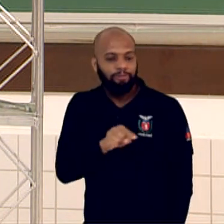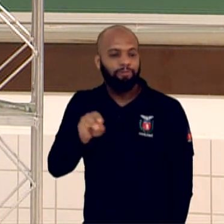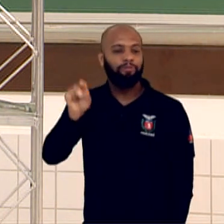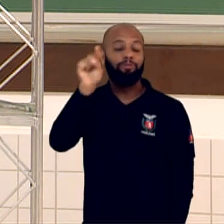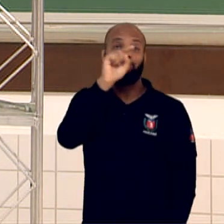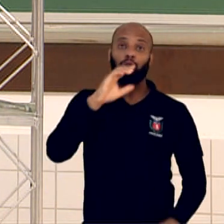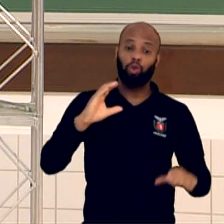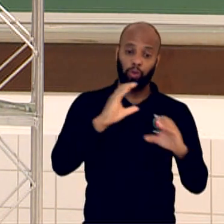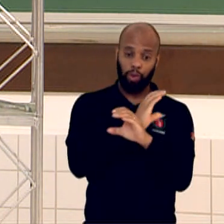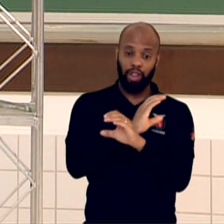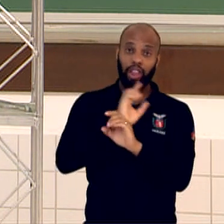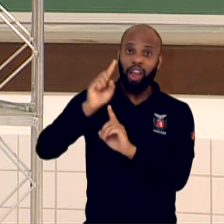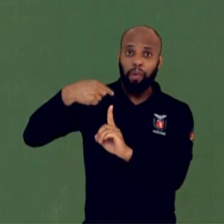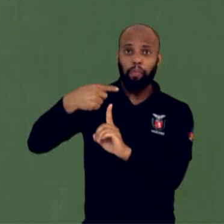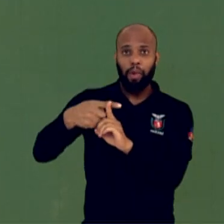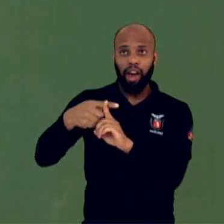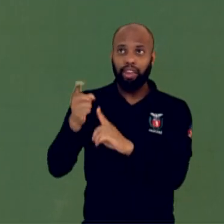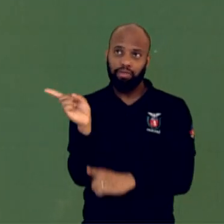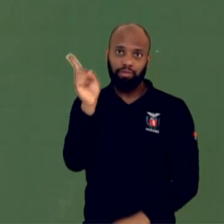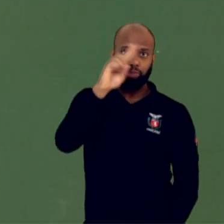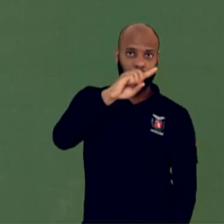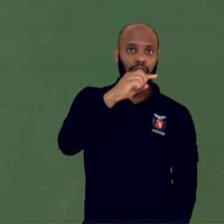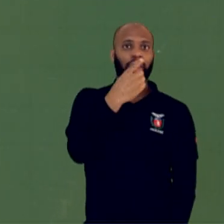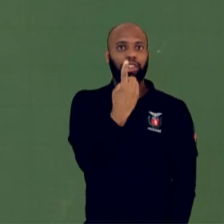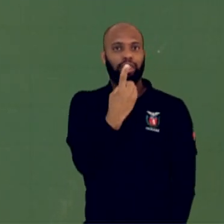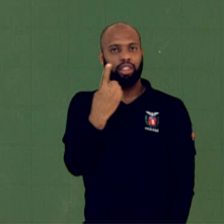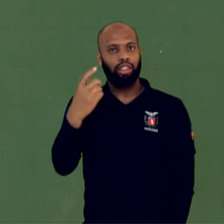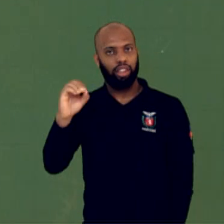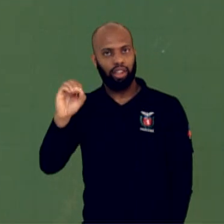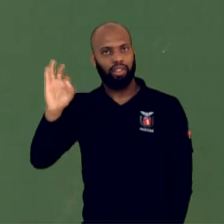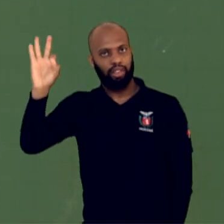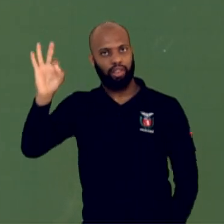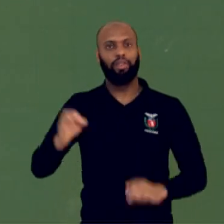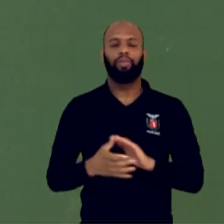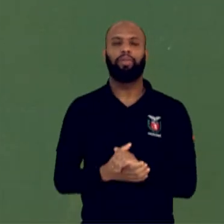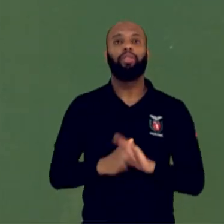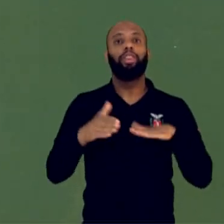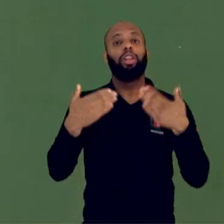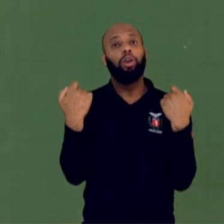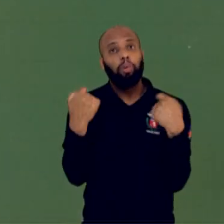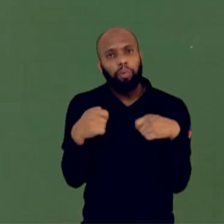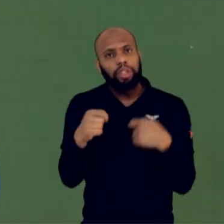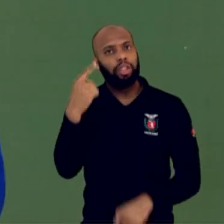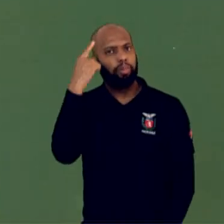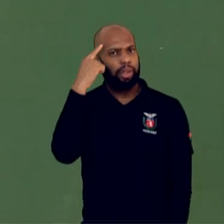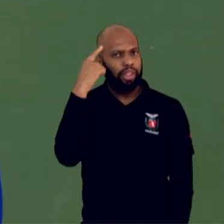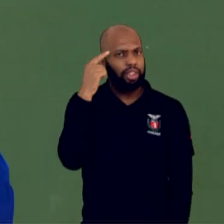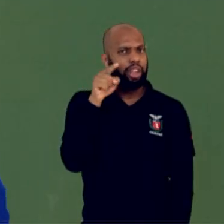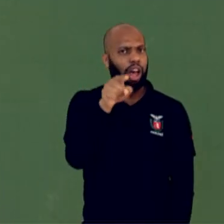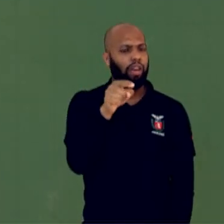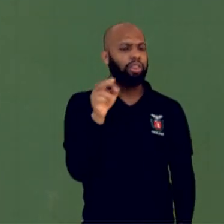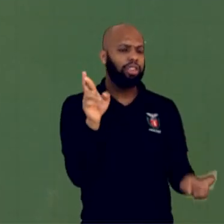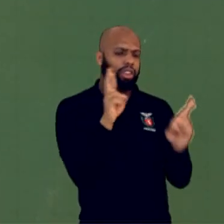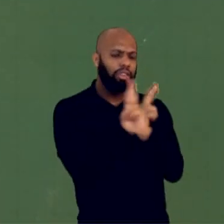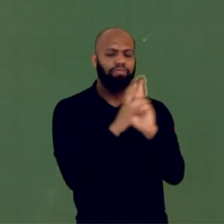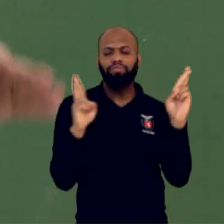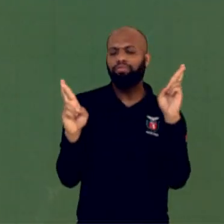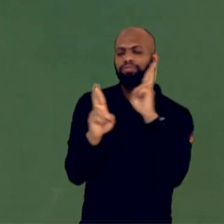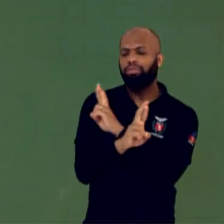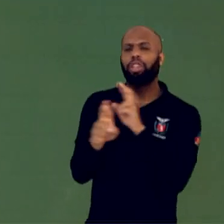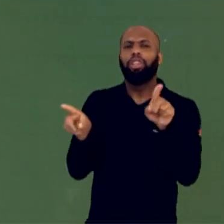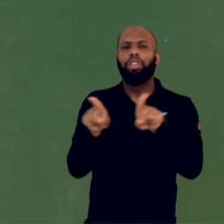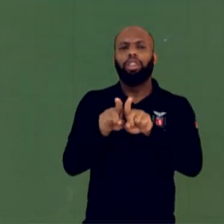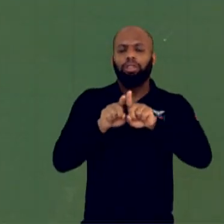ainda 110 graus. Então é bom a gente ter esse pensamento, né, você conseguir relacionar